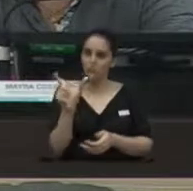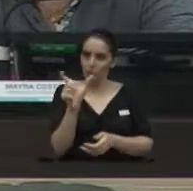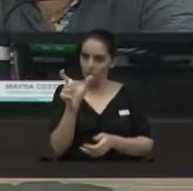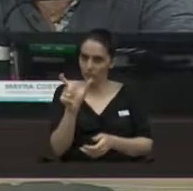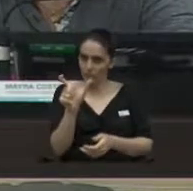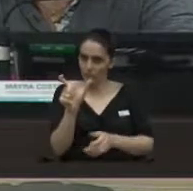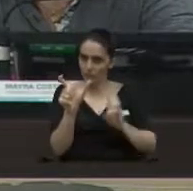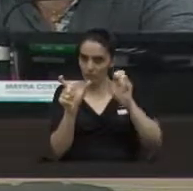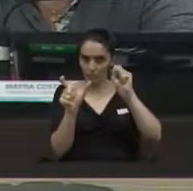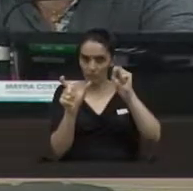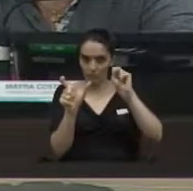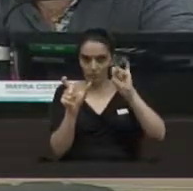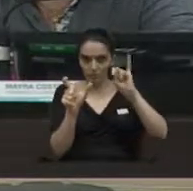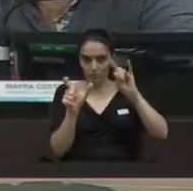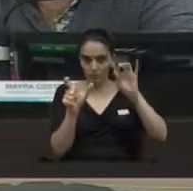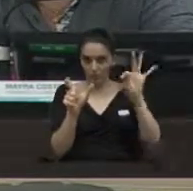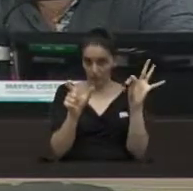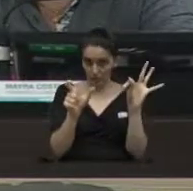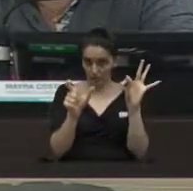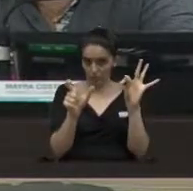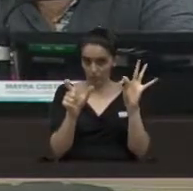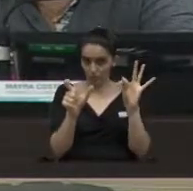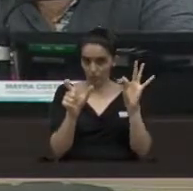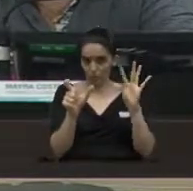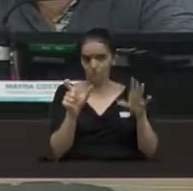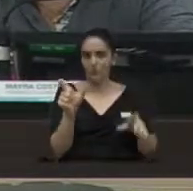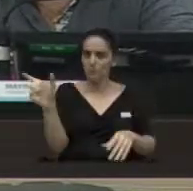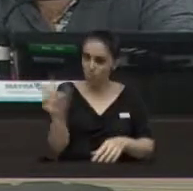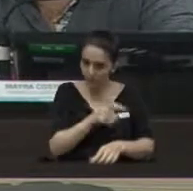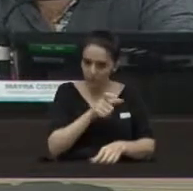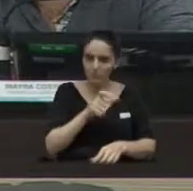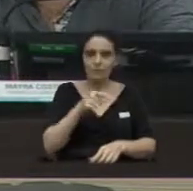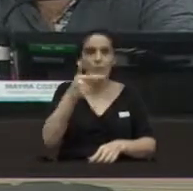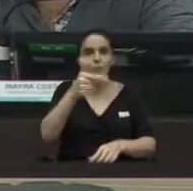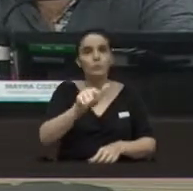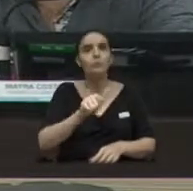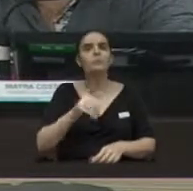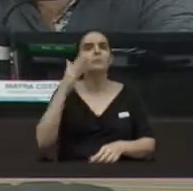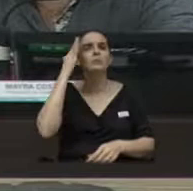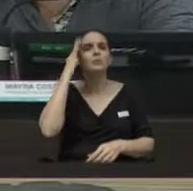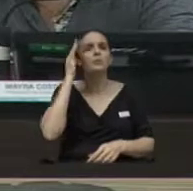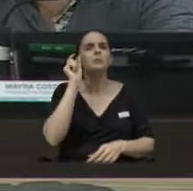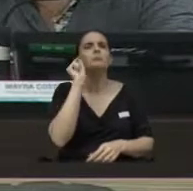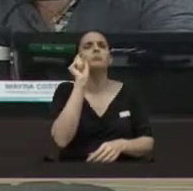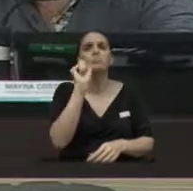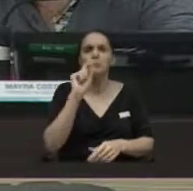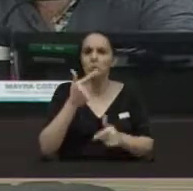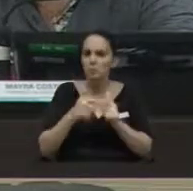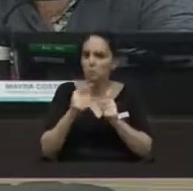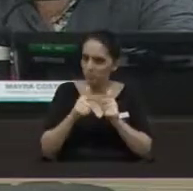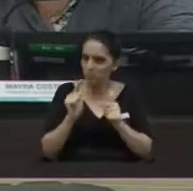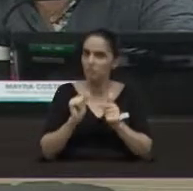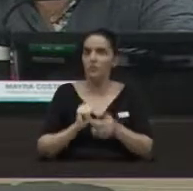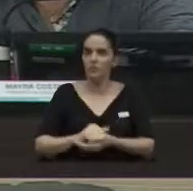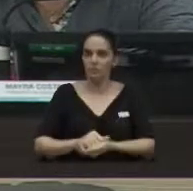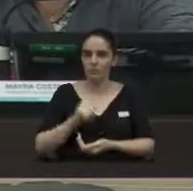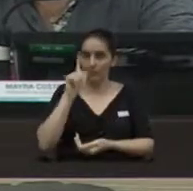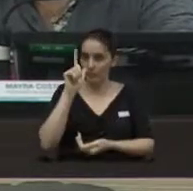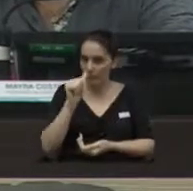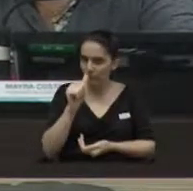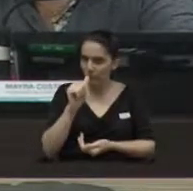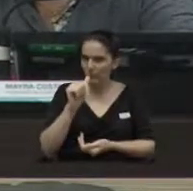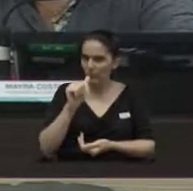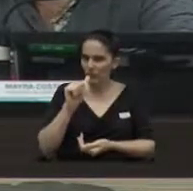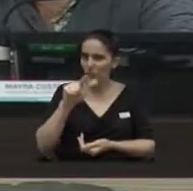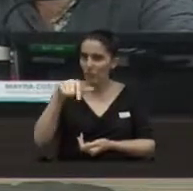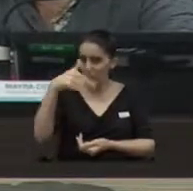CIT e passar novamente e ver se houve algum problema com o cartão. Tá? Depois disso, teve outro problema